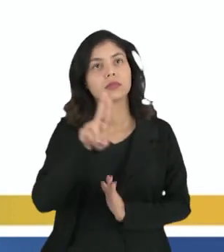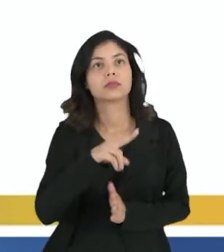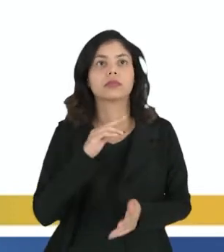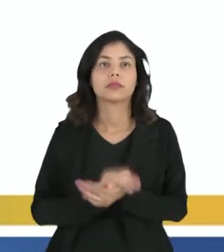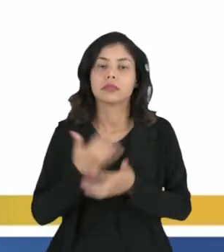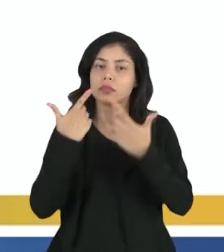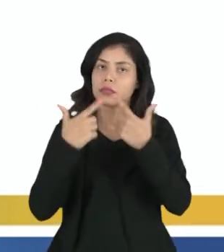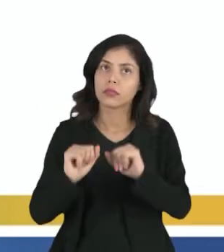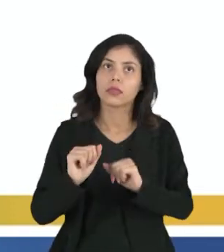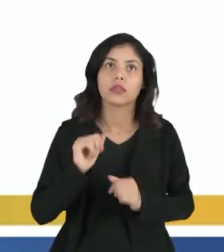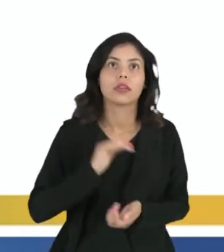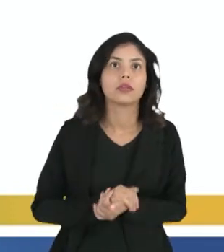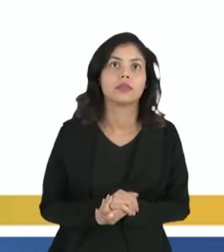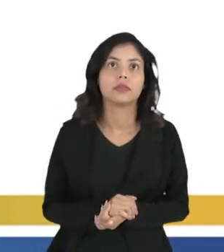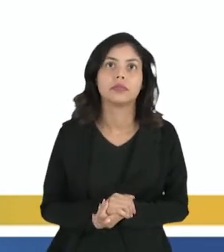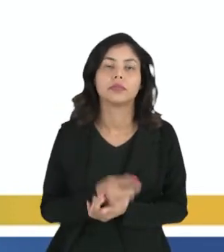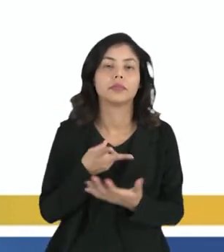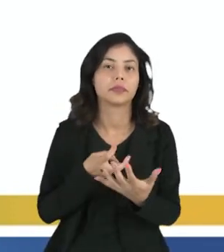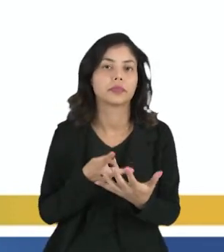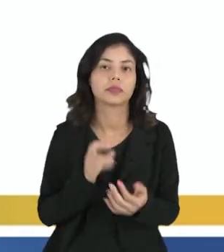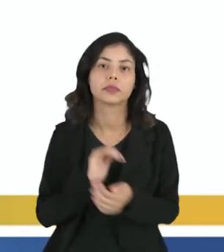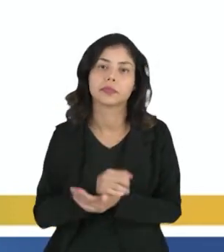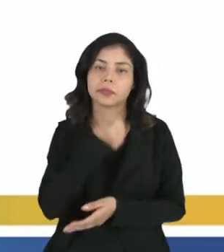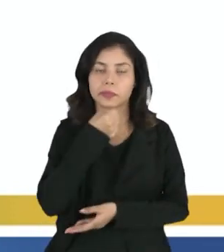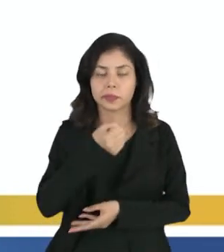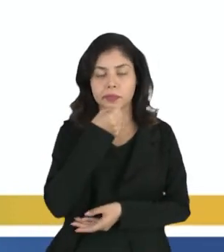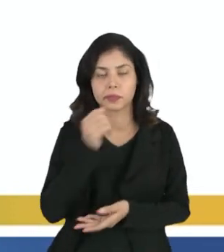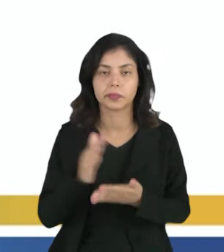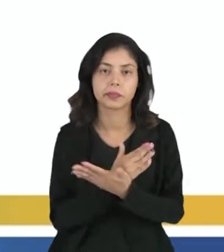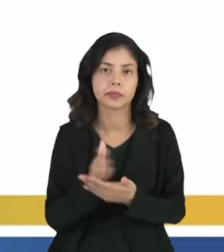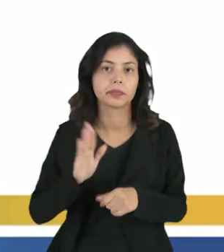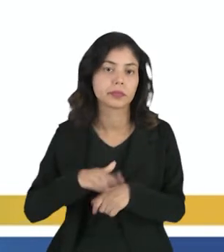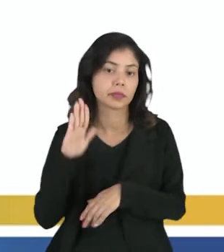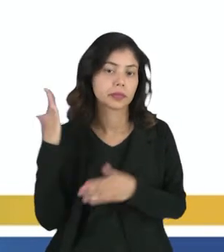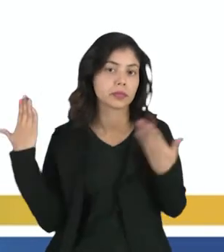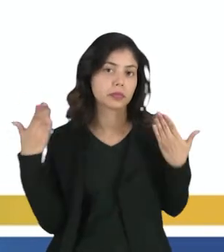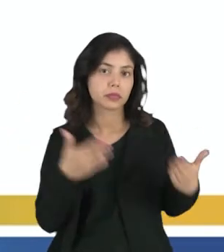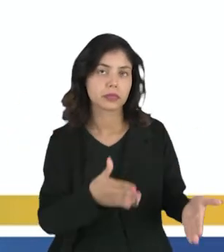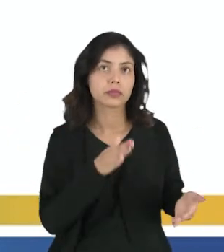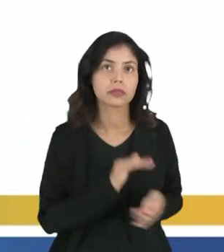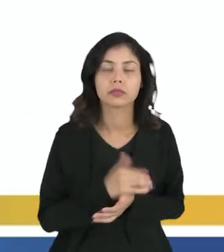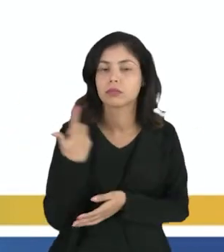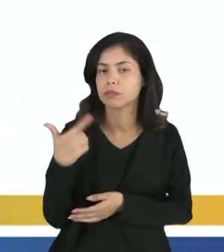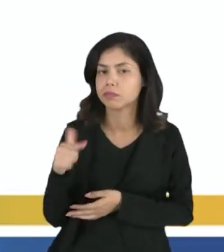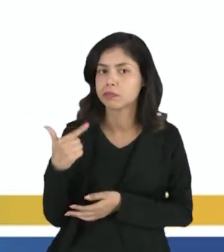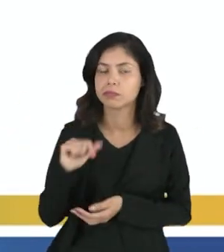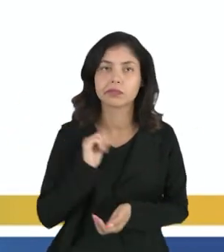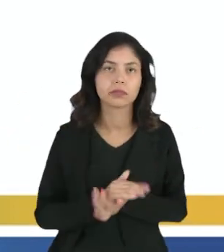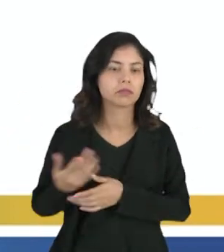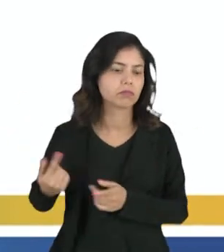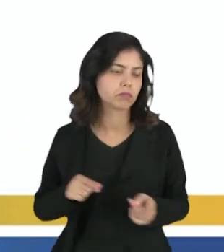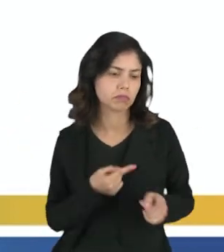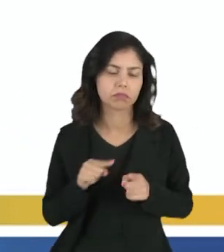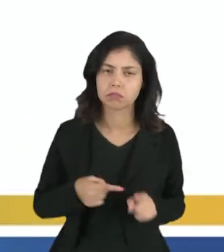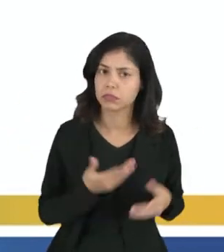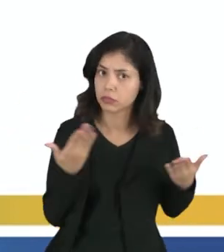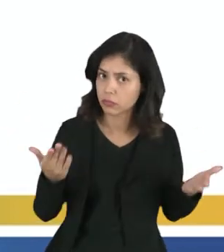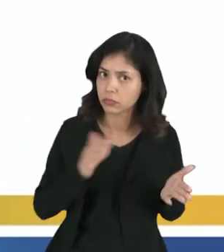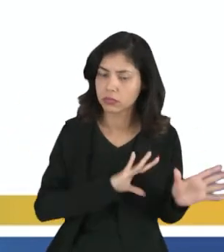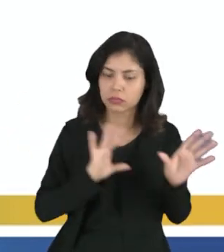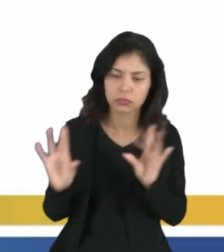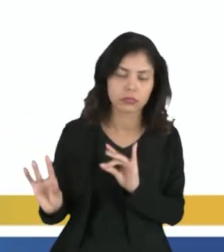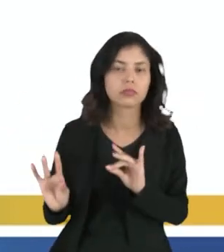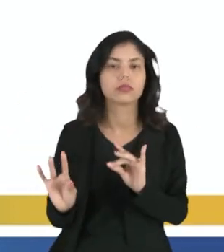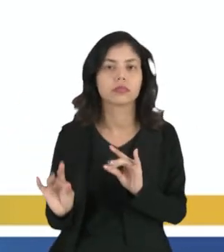a linguagem denotativa. Trata-se de uma entrevista, é algo mais objetivo, não tem a intenção de